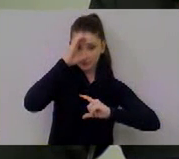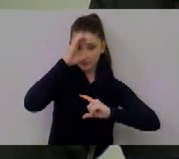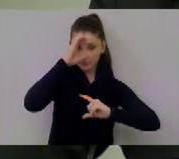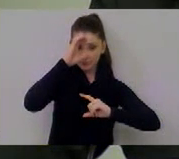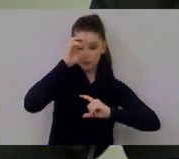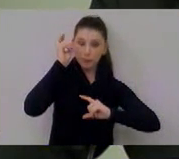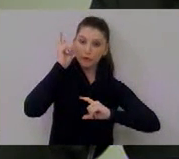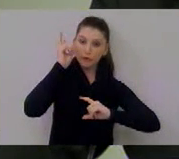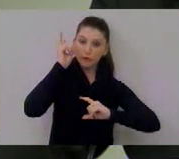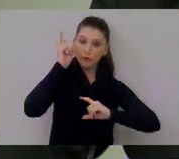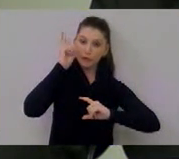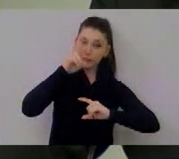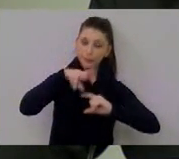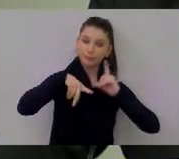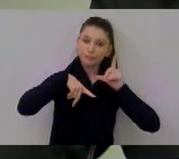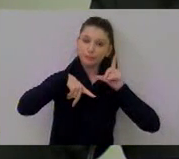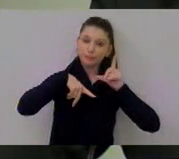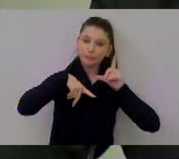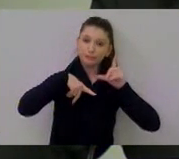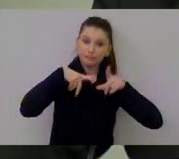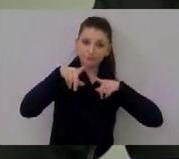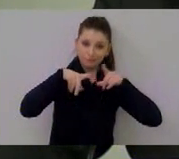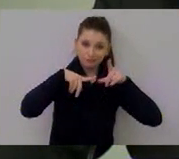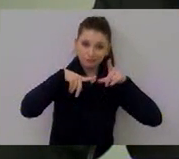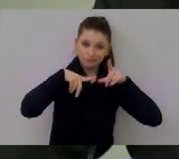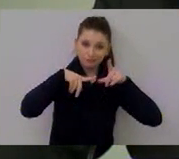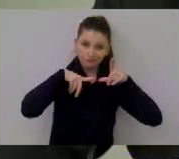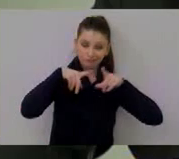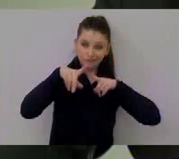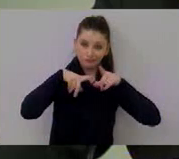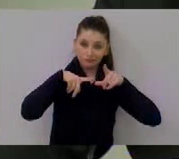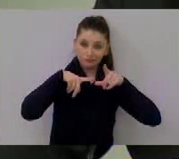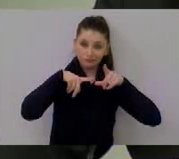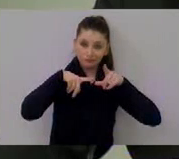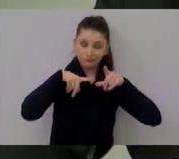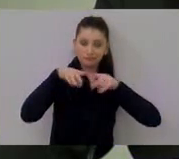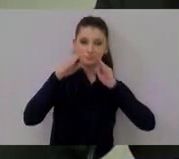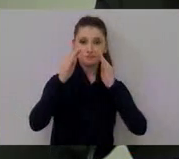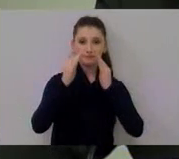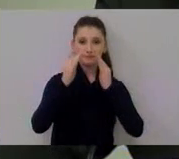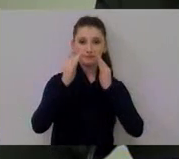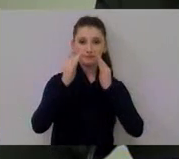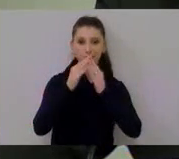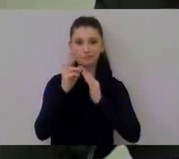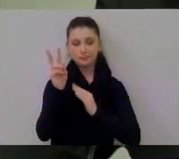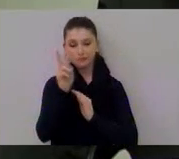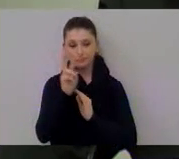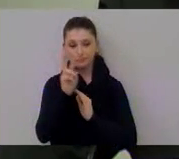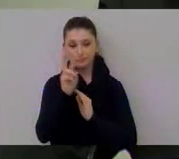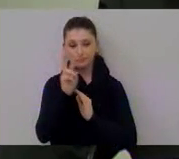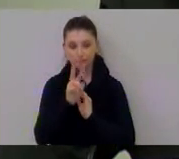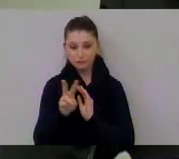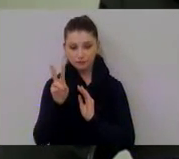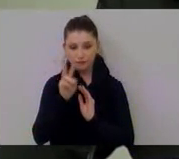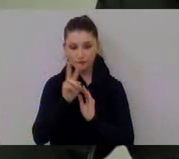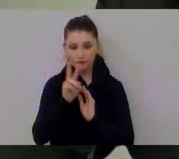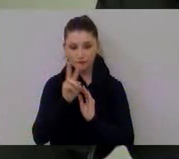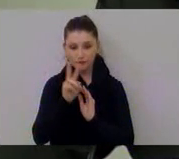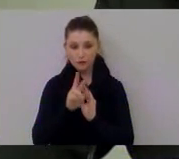casa, que nada mais é todos os assuntos que